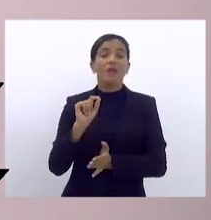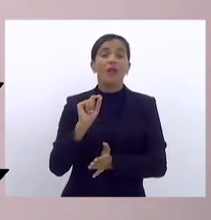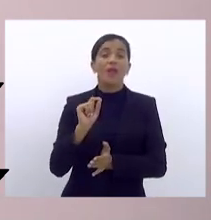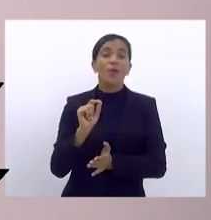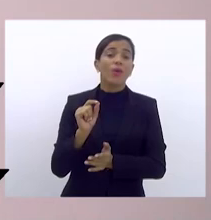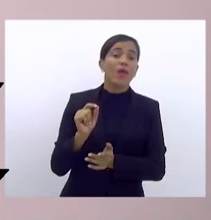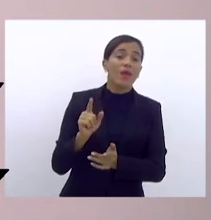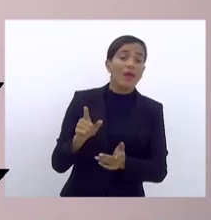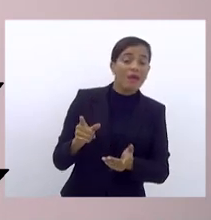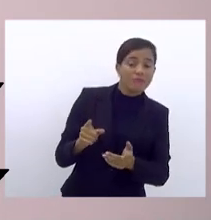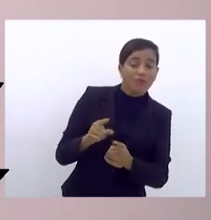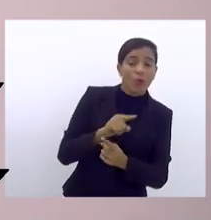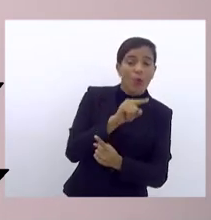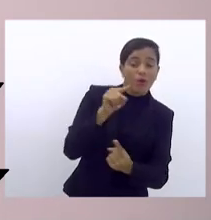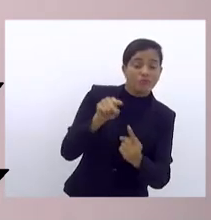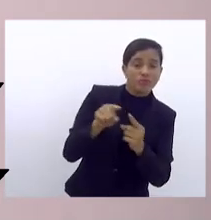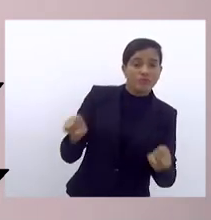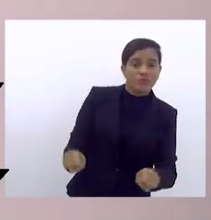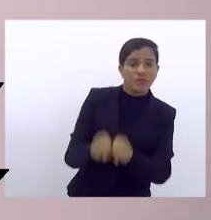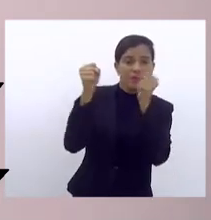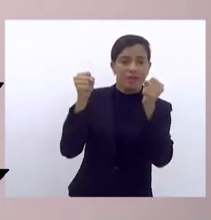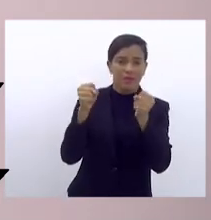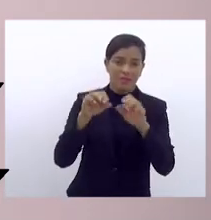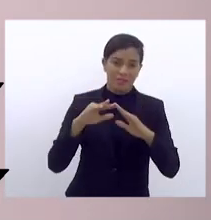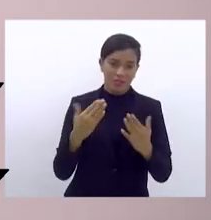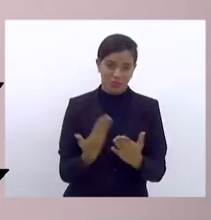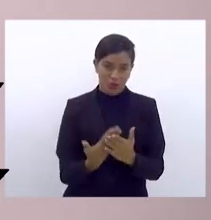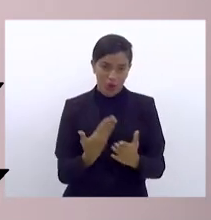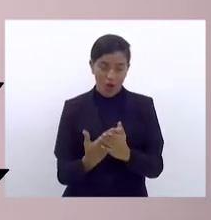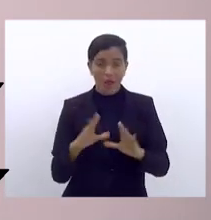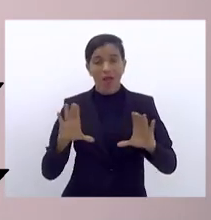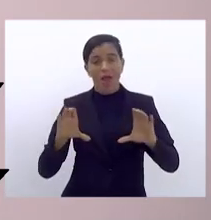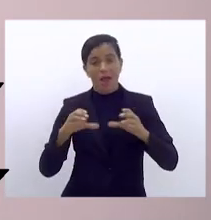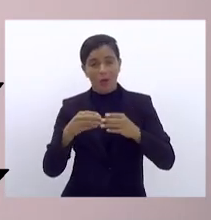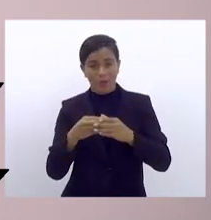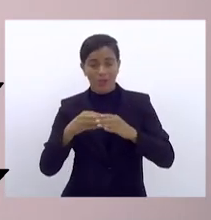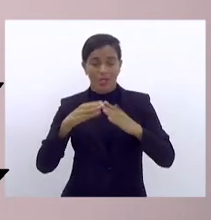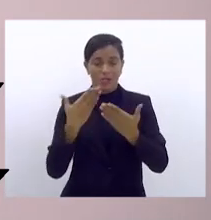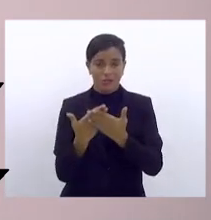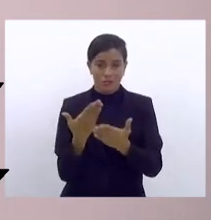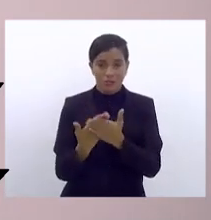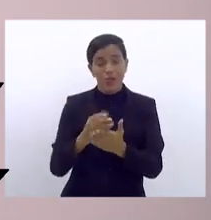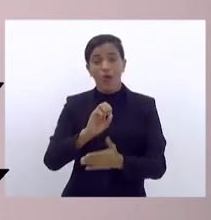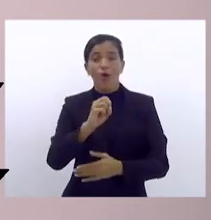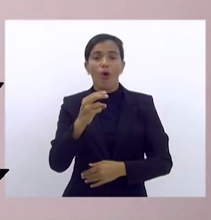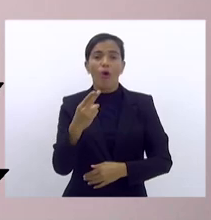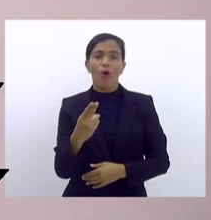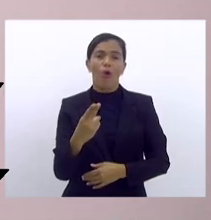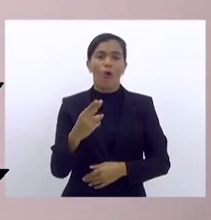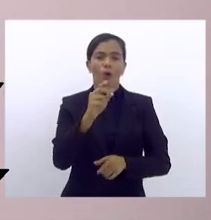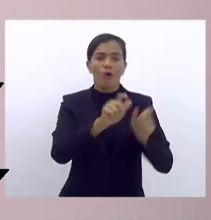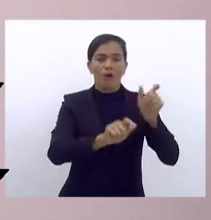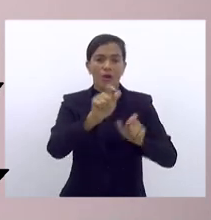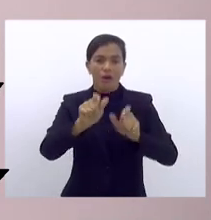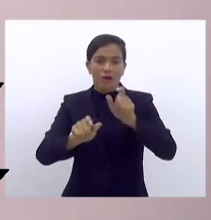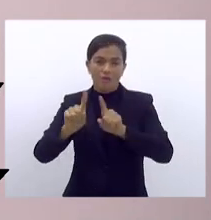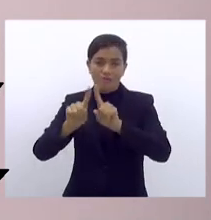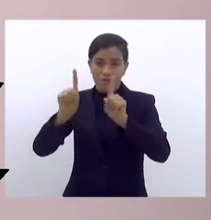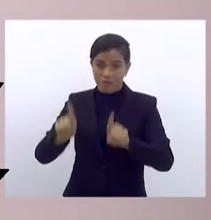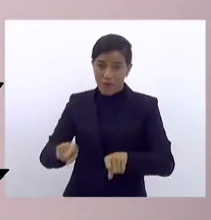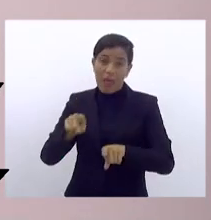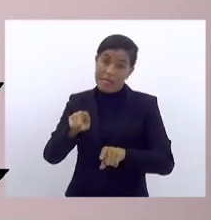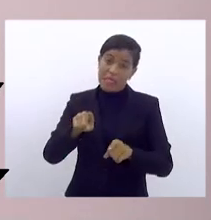ou vise causar dano à escola a comunidade escolar ou algum de seus membros essa é a definição da